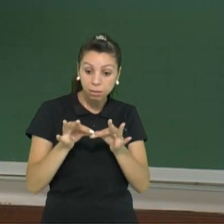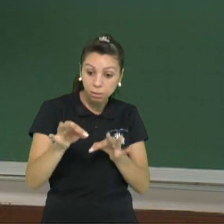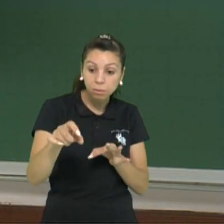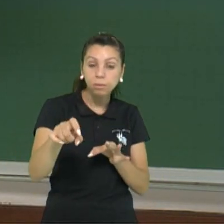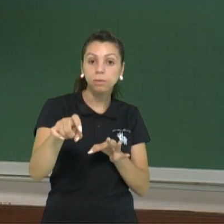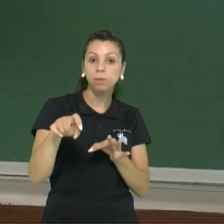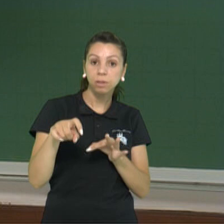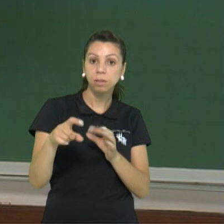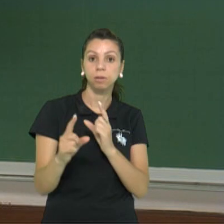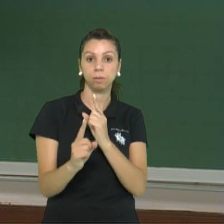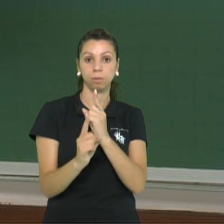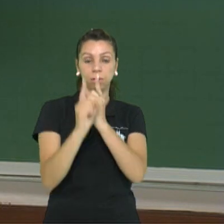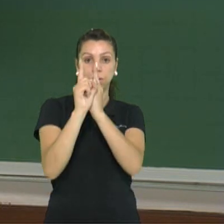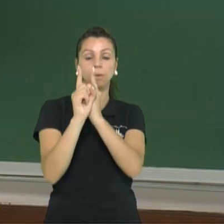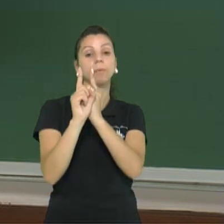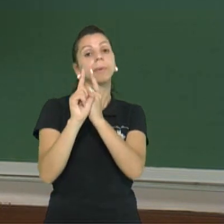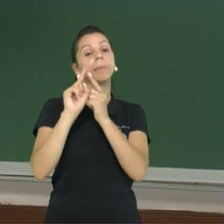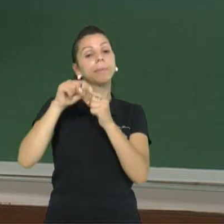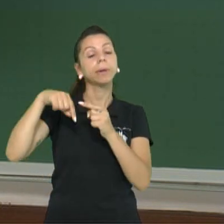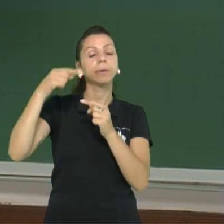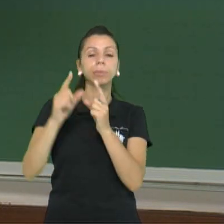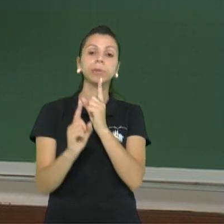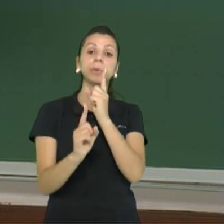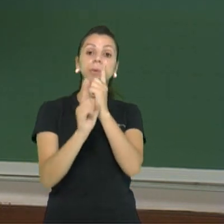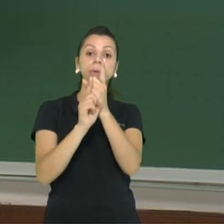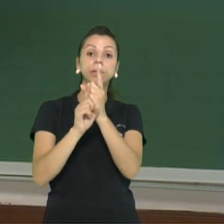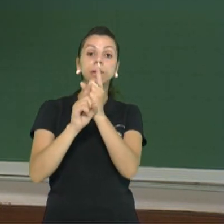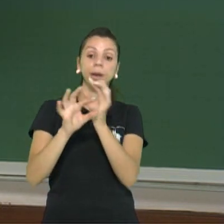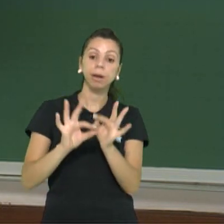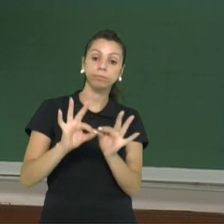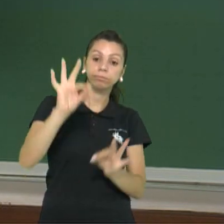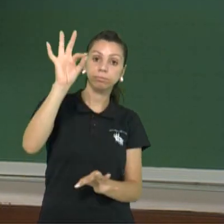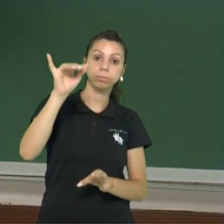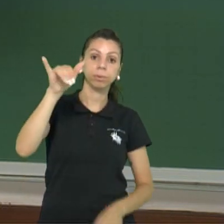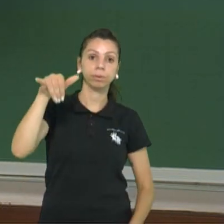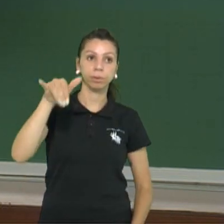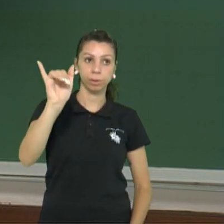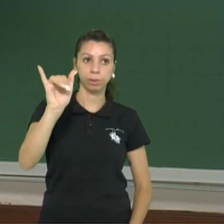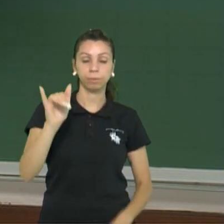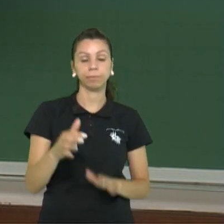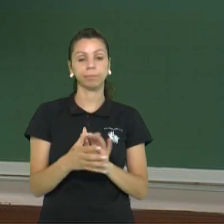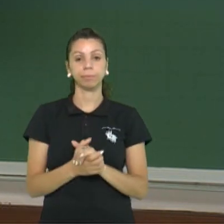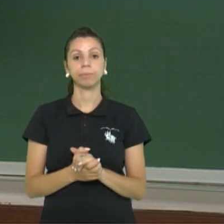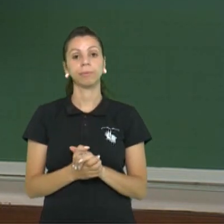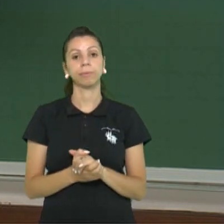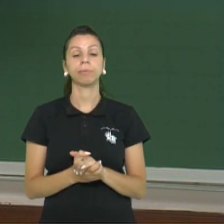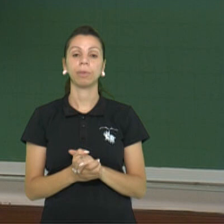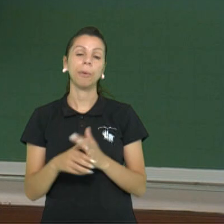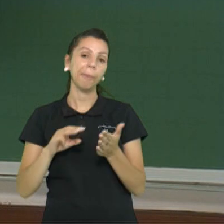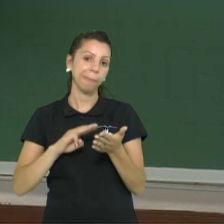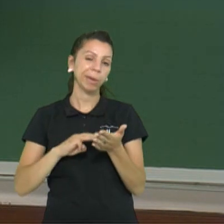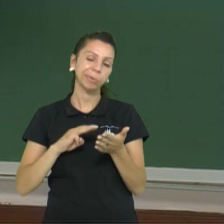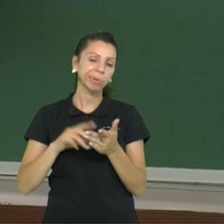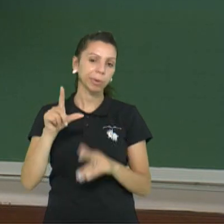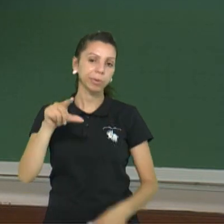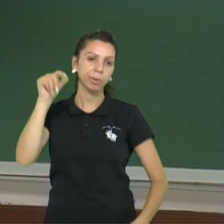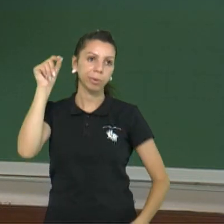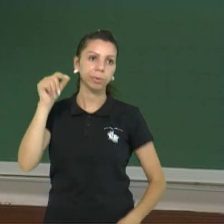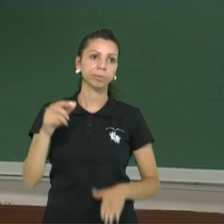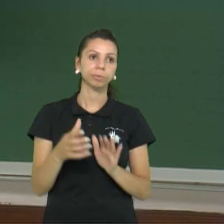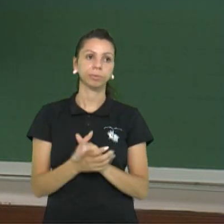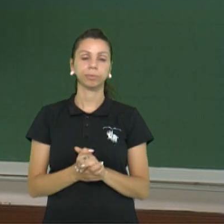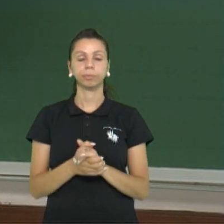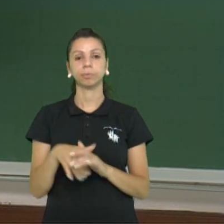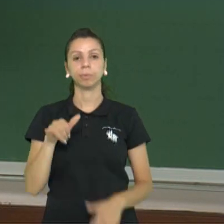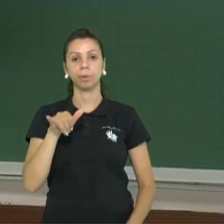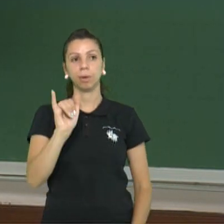as raízes para calcular a altura? Esse é o método que nós escolhemos aqui, ó. Então, lembrando que a função é y igual a menos x ao